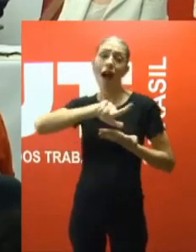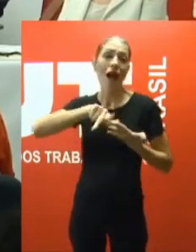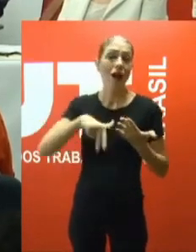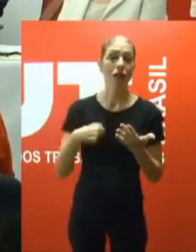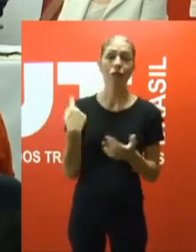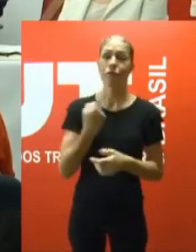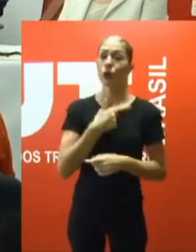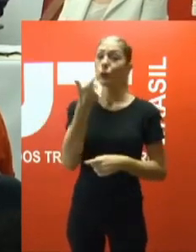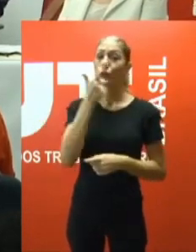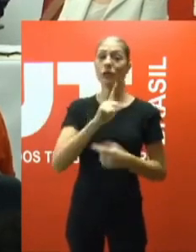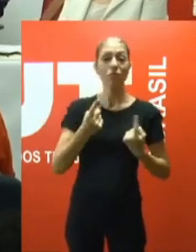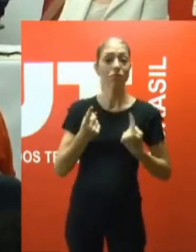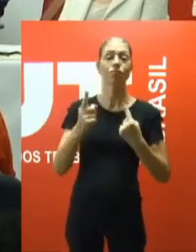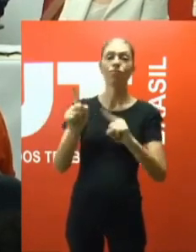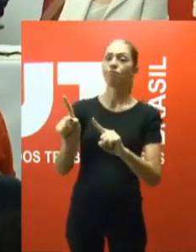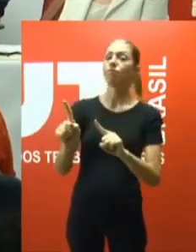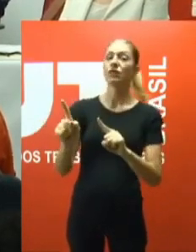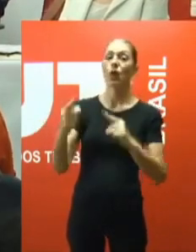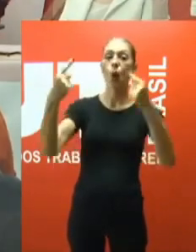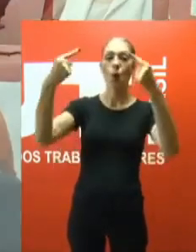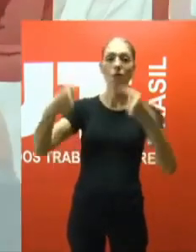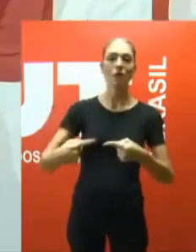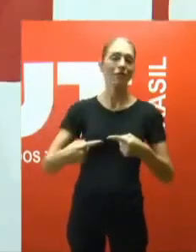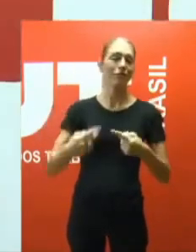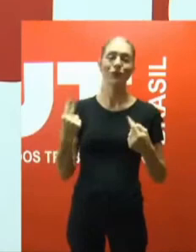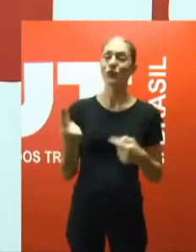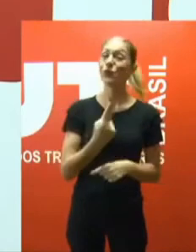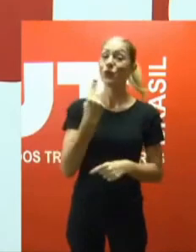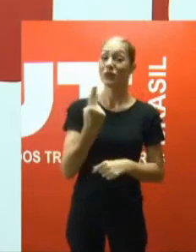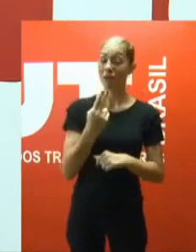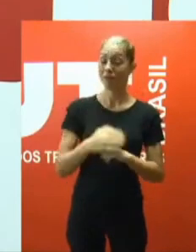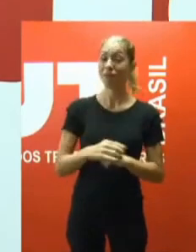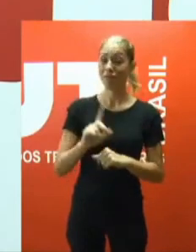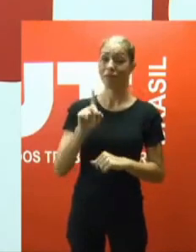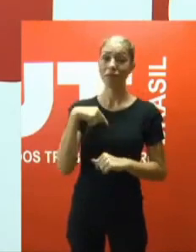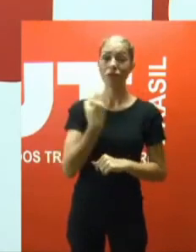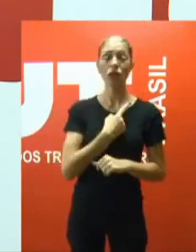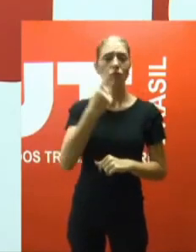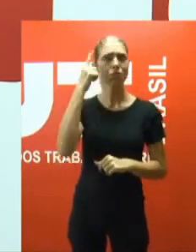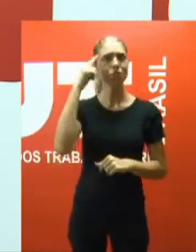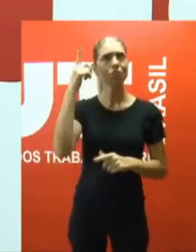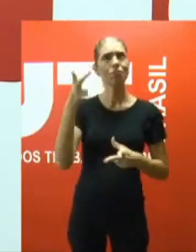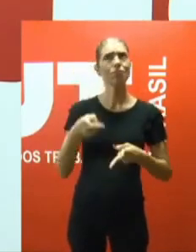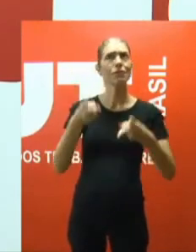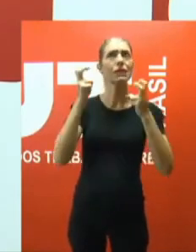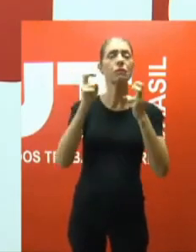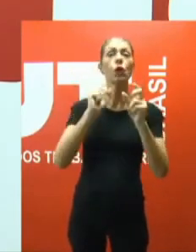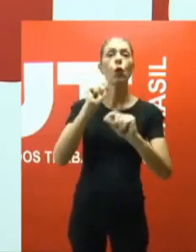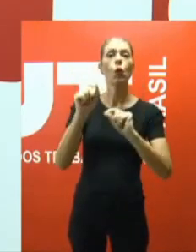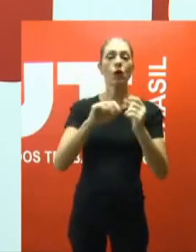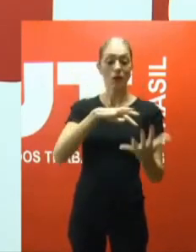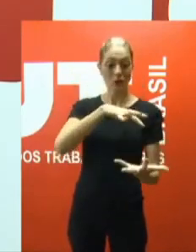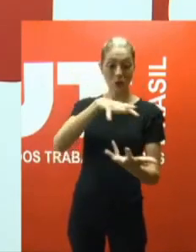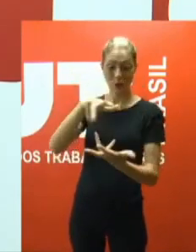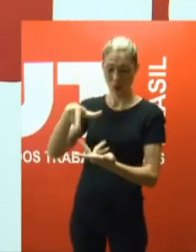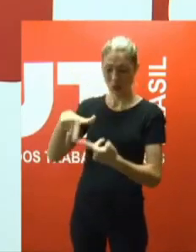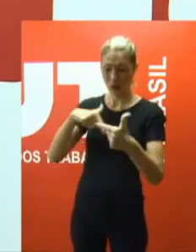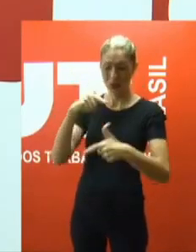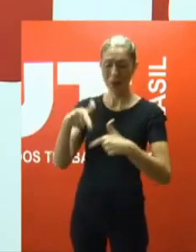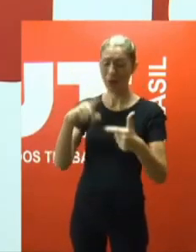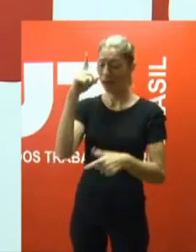competir com eles. E aí a gente se dá conta de que o mundo do trabalho está cada vez mais